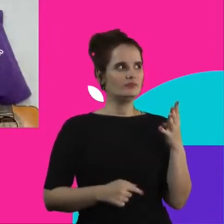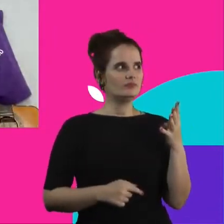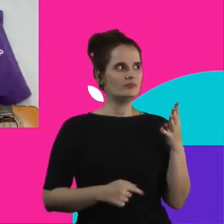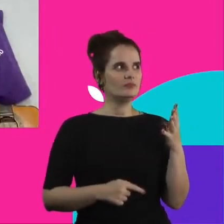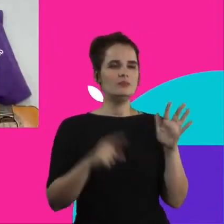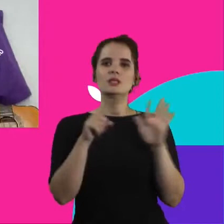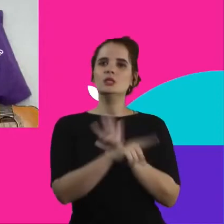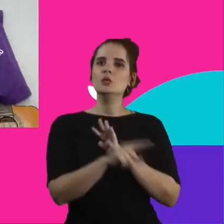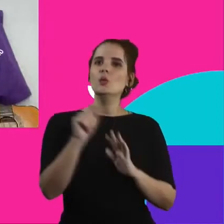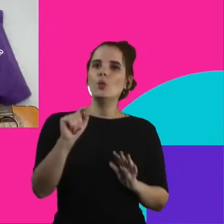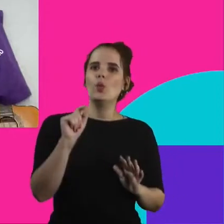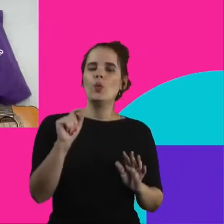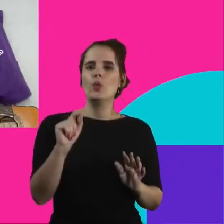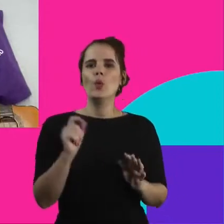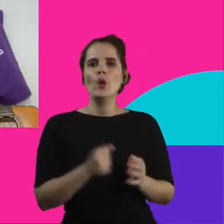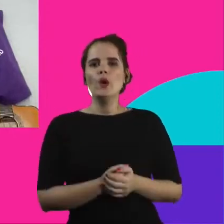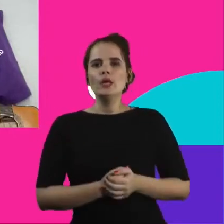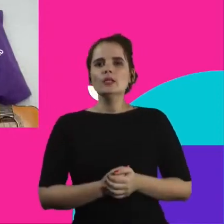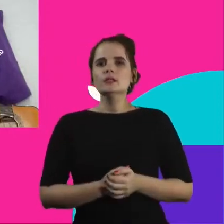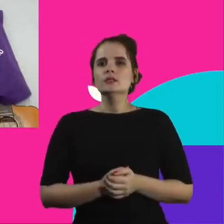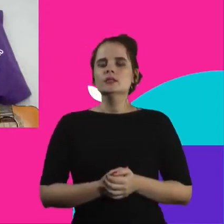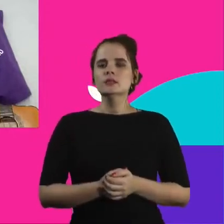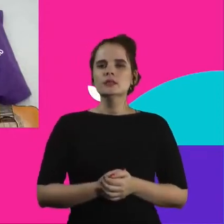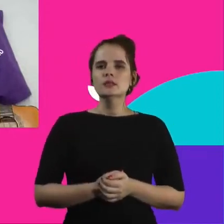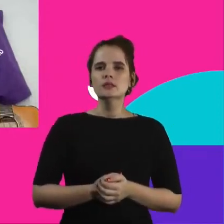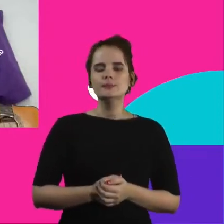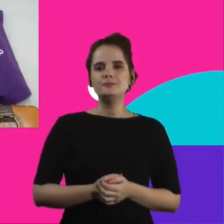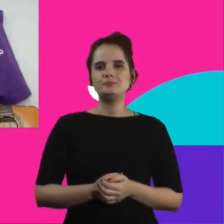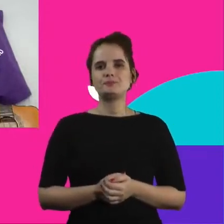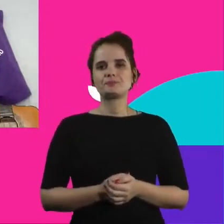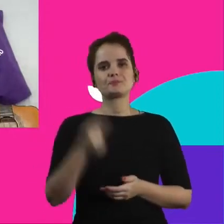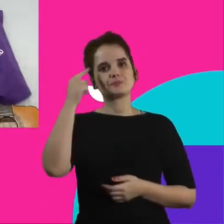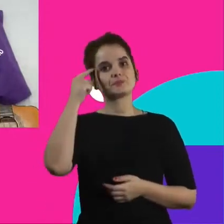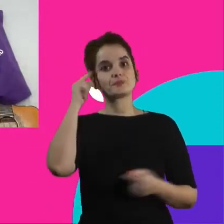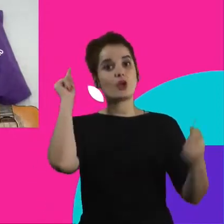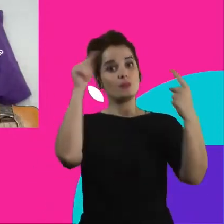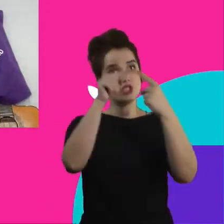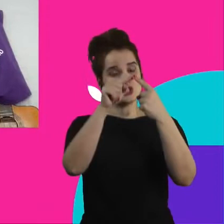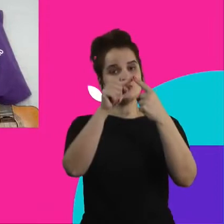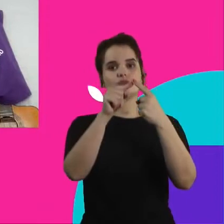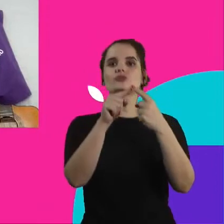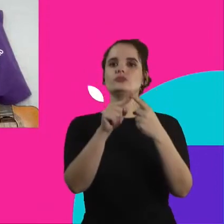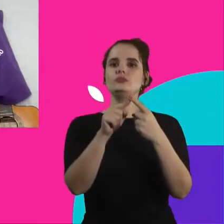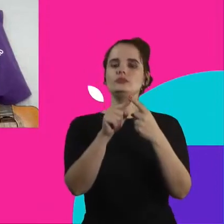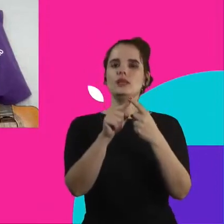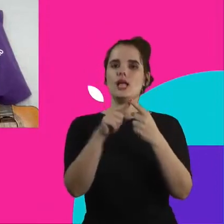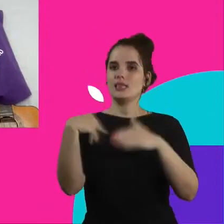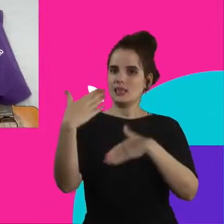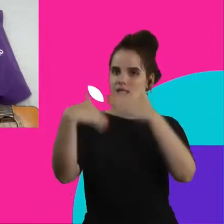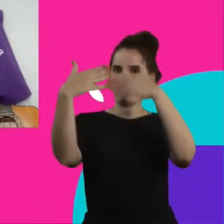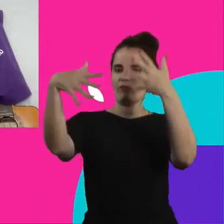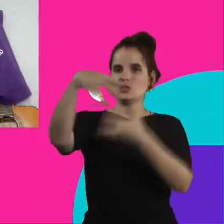uma perguntinha para cada um, que é justamente sobre esse objetivo de desenvolvimento sustentável, que é a redução das